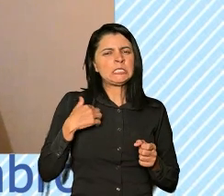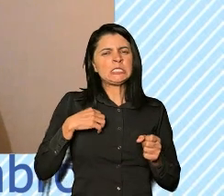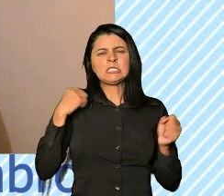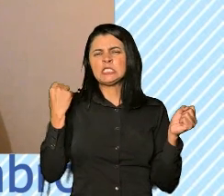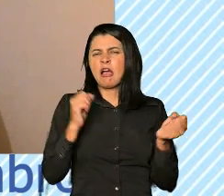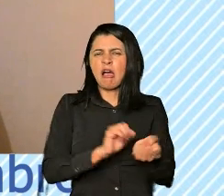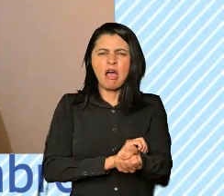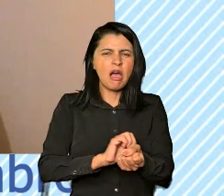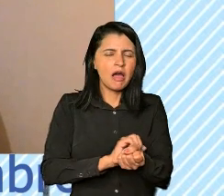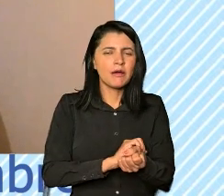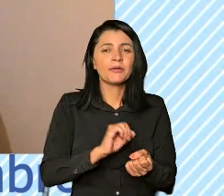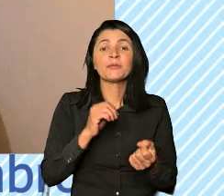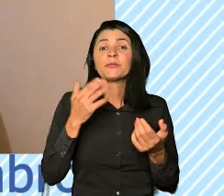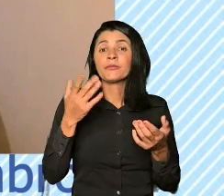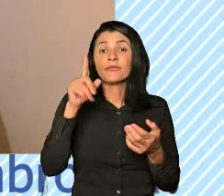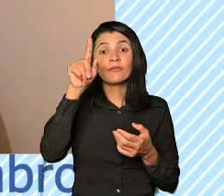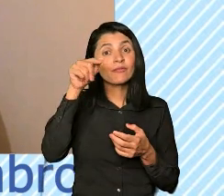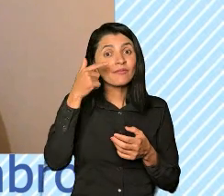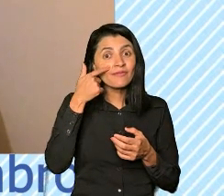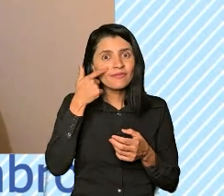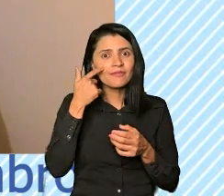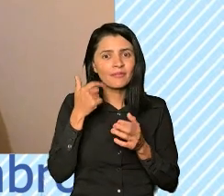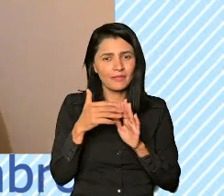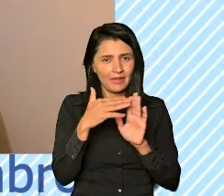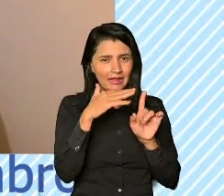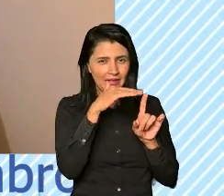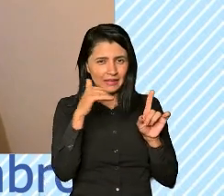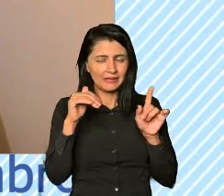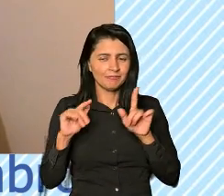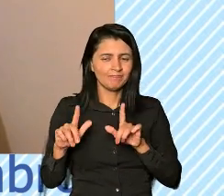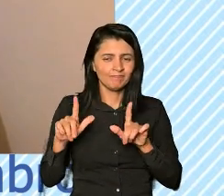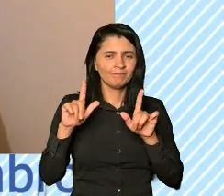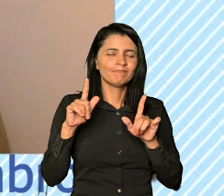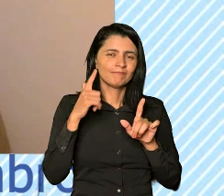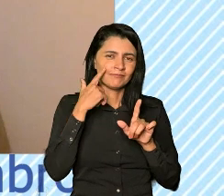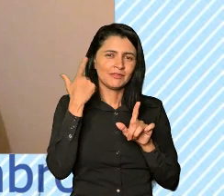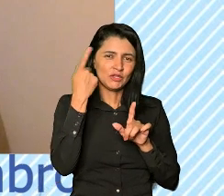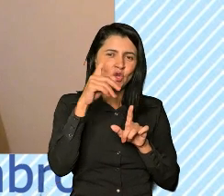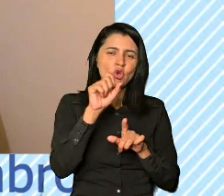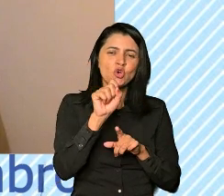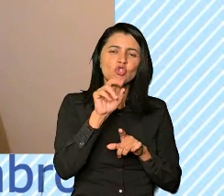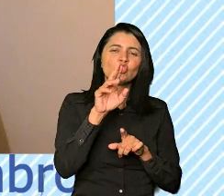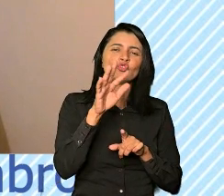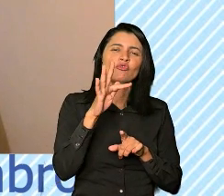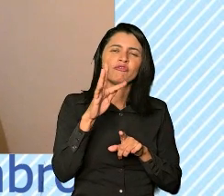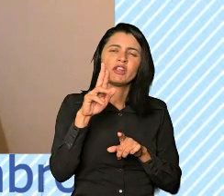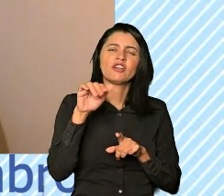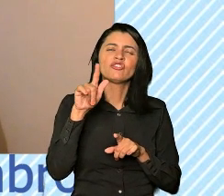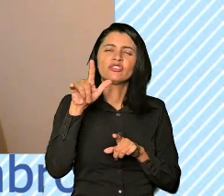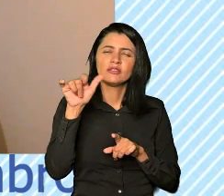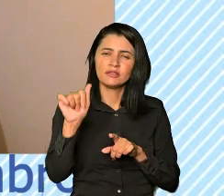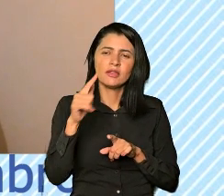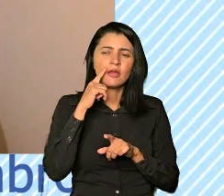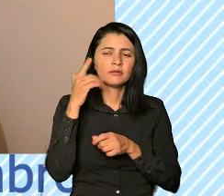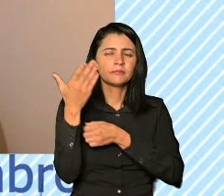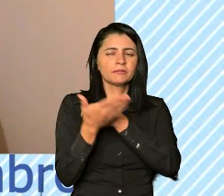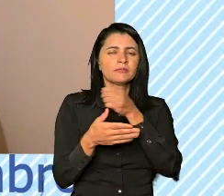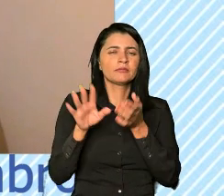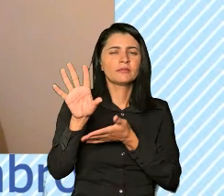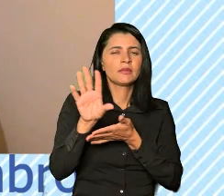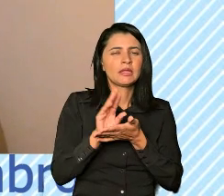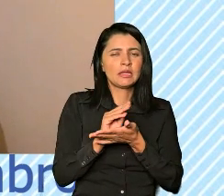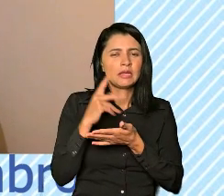a estética... E aí, nos sufragistas, eu acho que eles devem ter se inspirado até